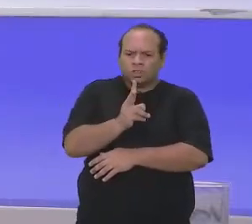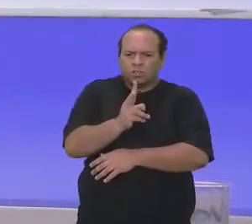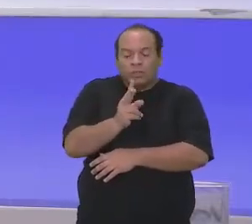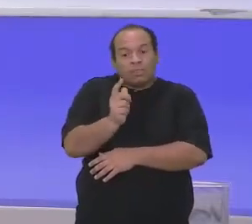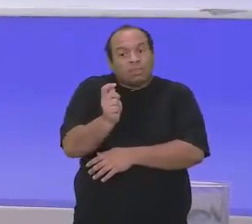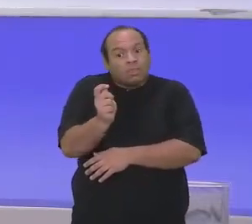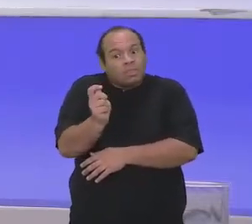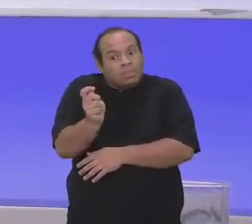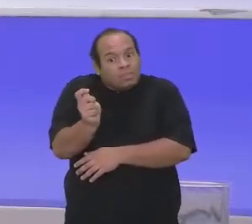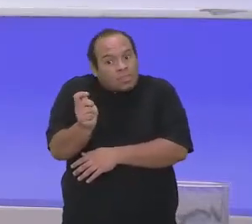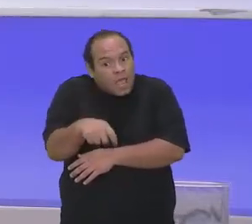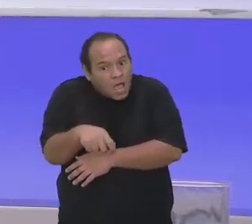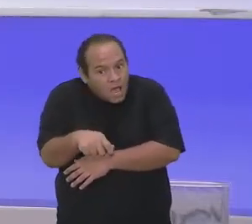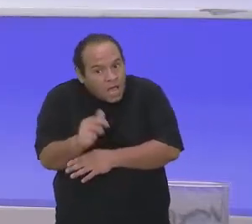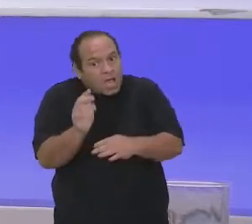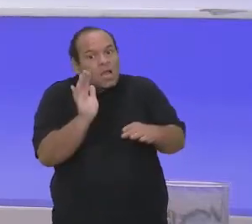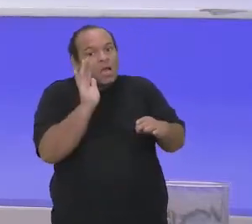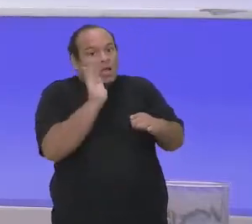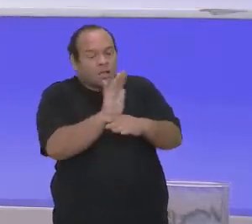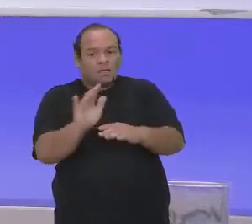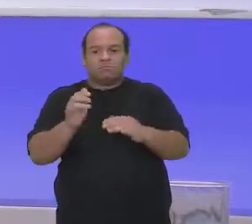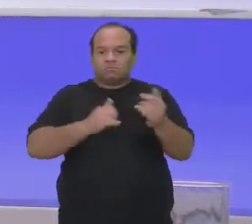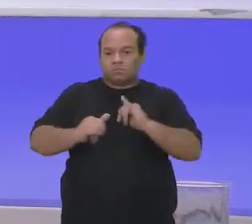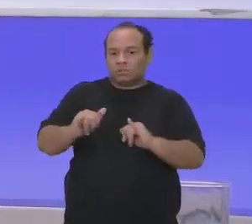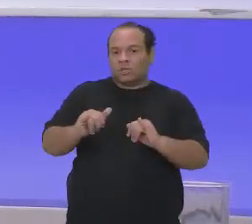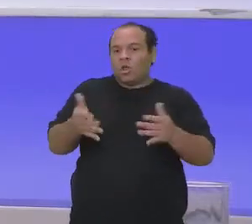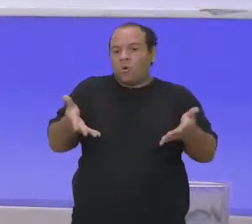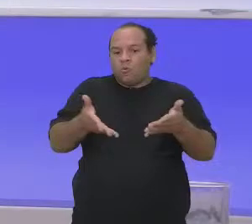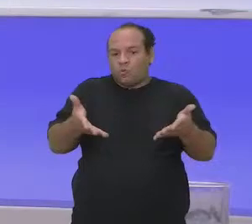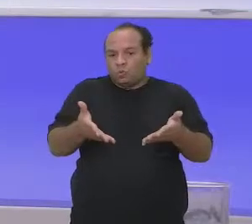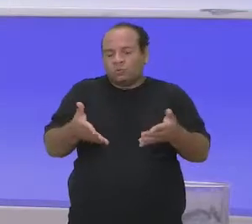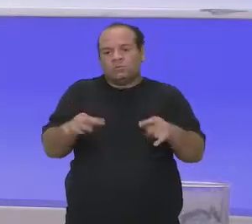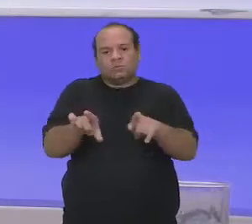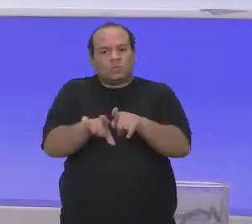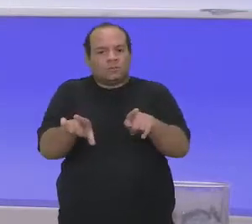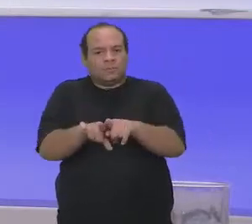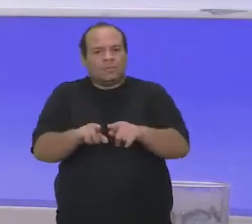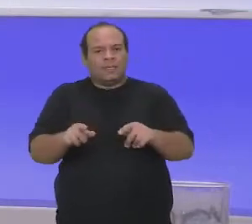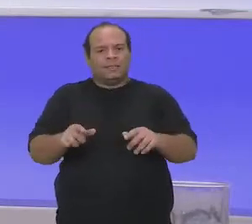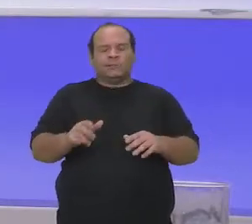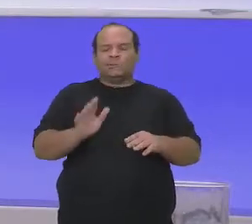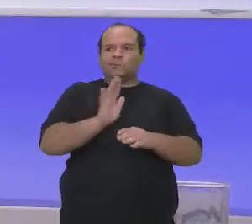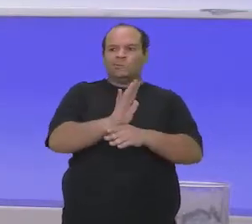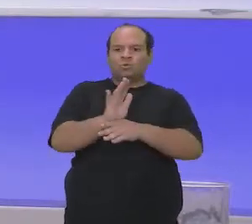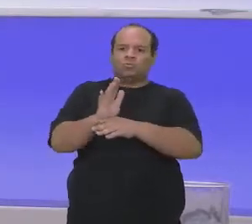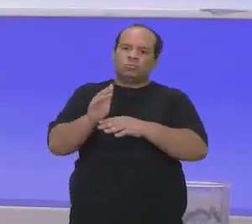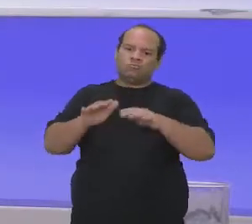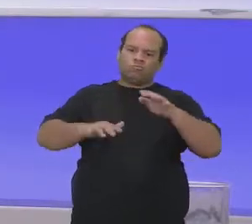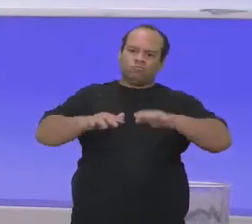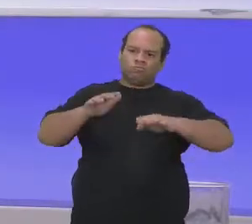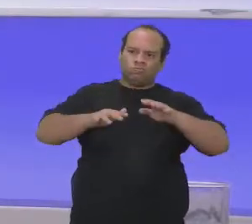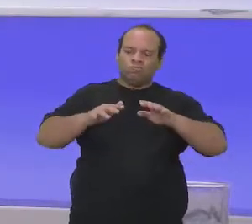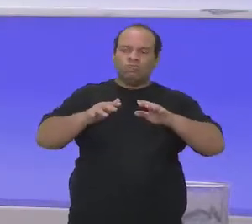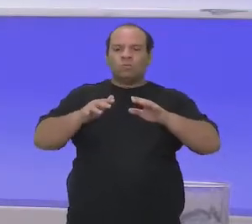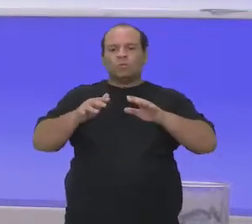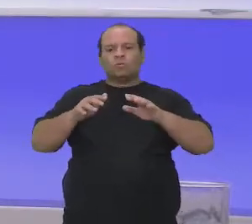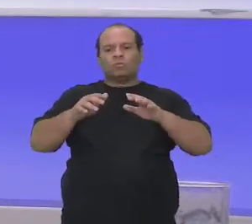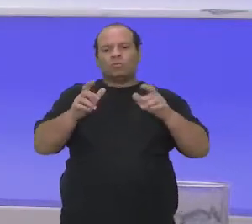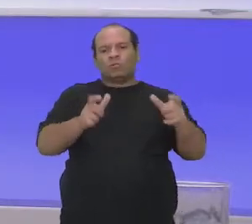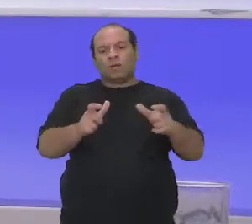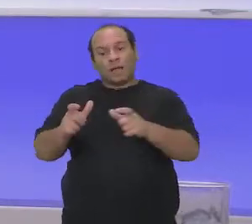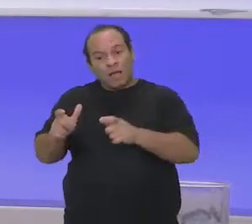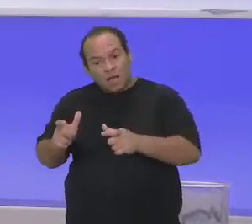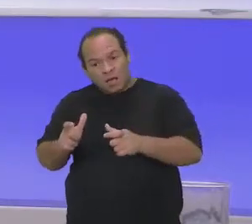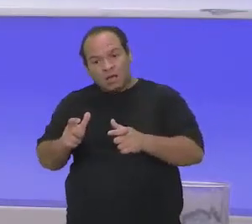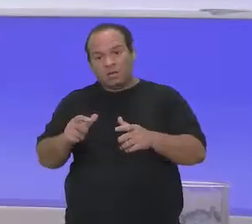possível fonte alternativa de energia que hoje ela depende muito ali de um espaço,